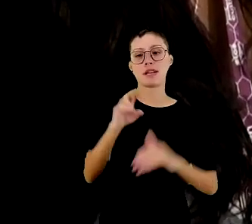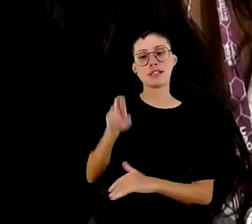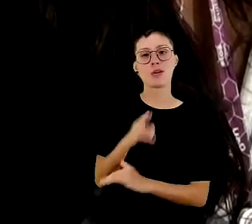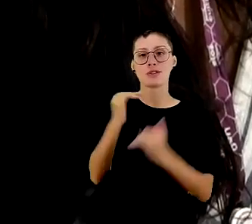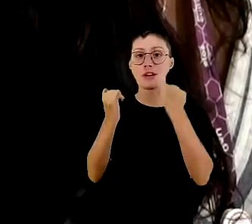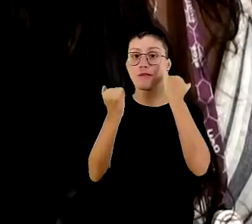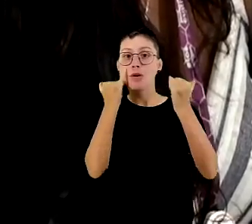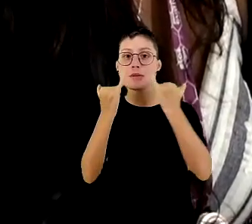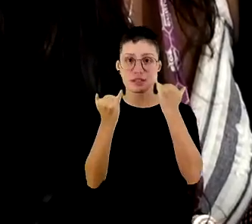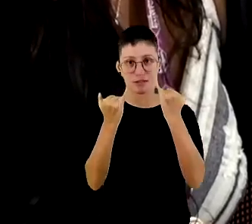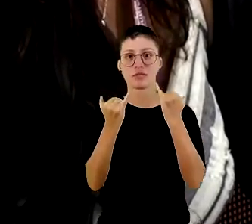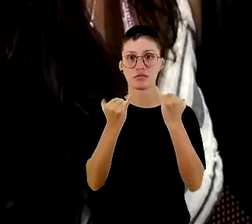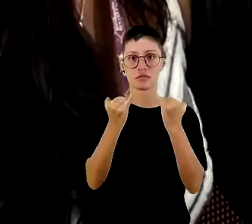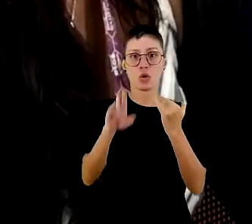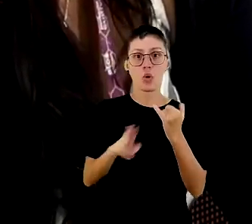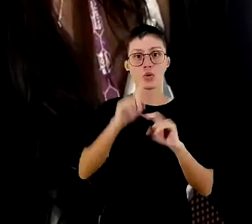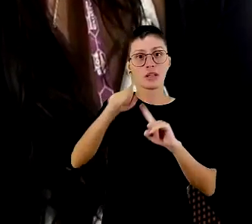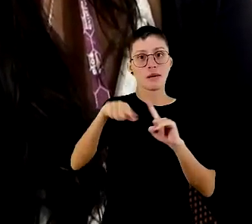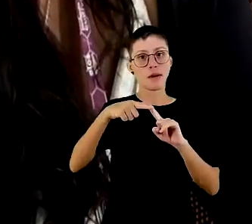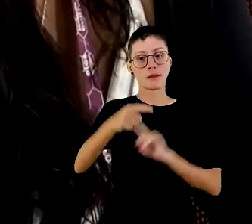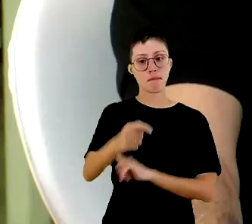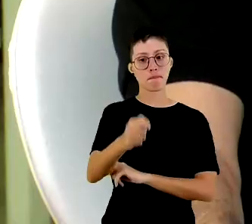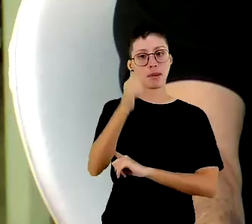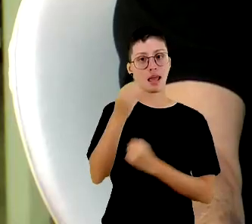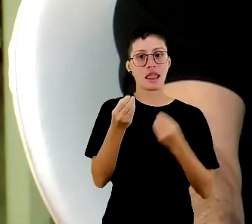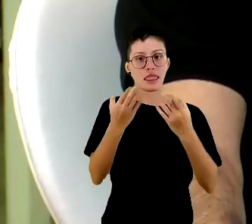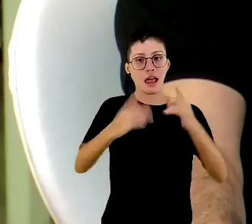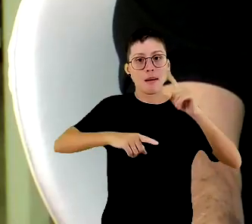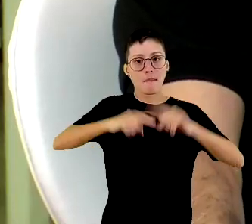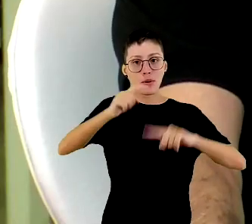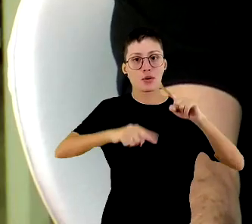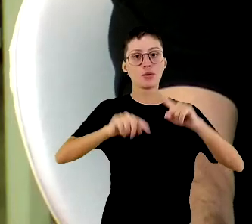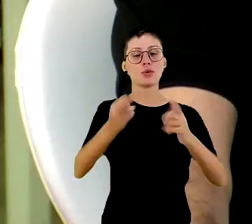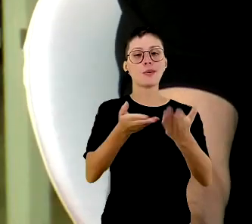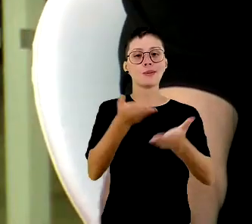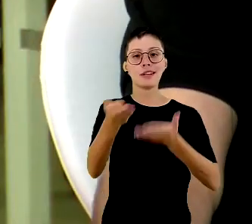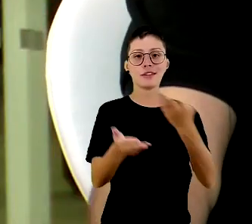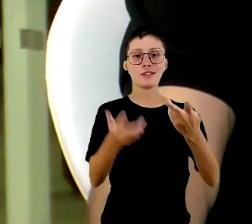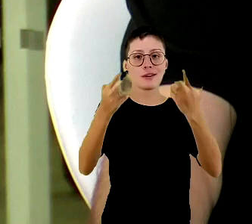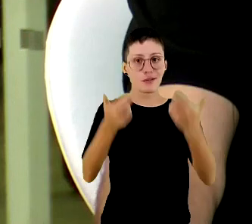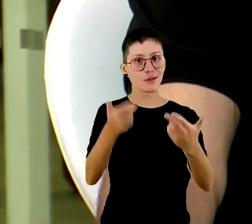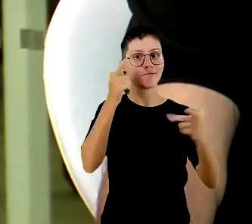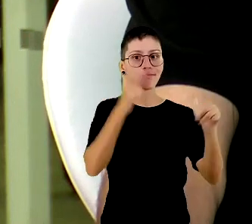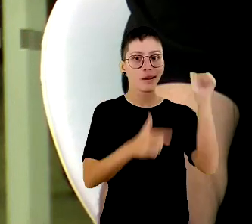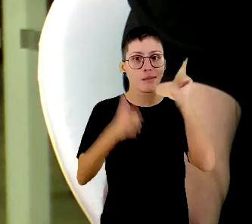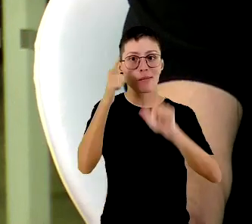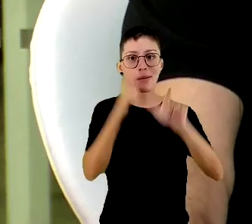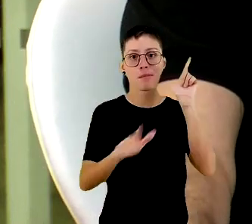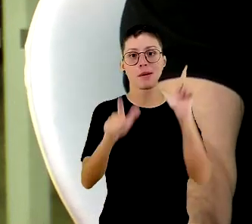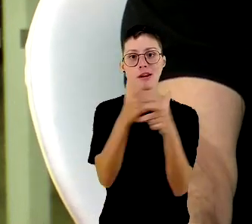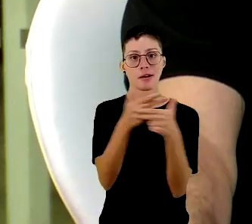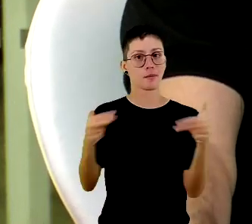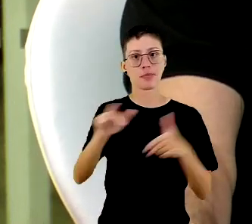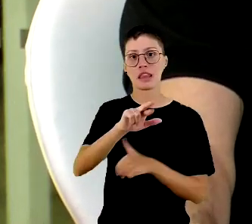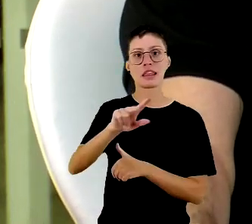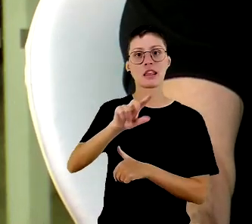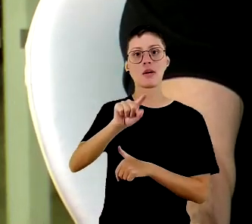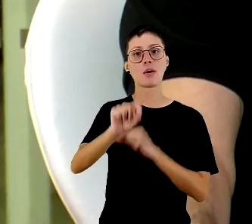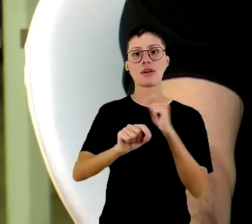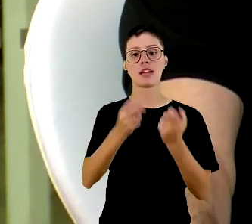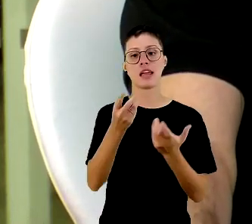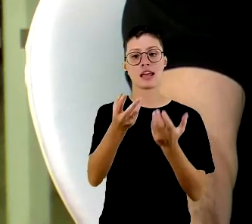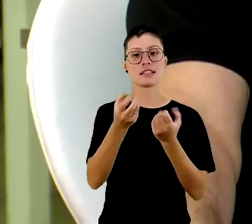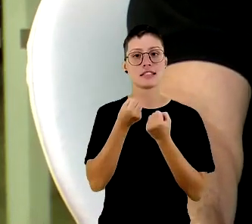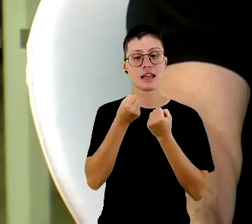seu benefício para levar produtos e serviços que atendam à necessidade dele, e não para ele receber uma ligação